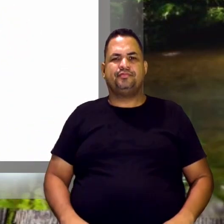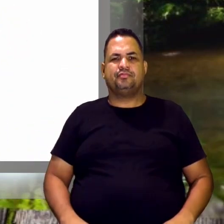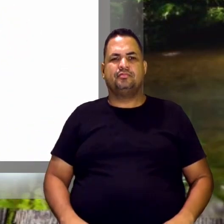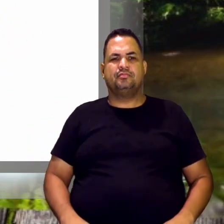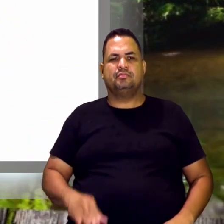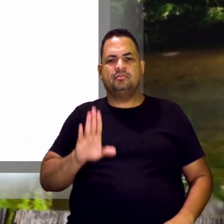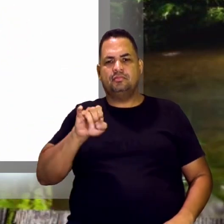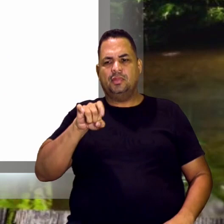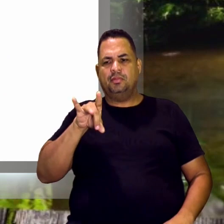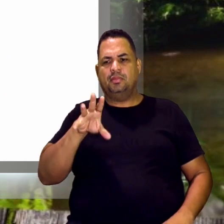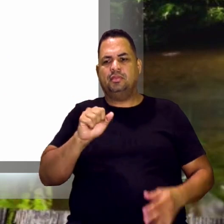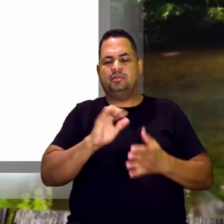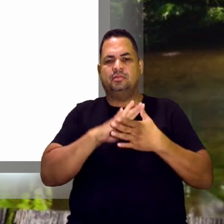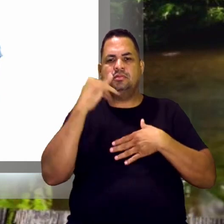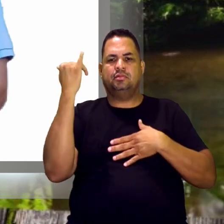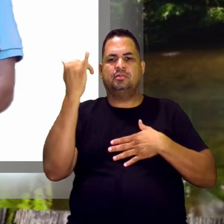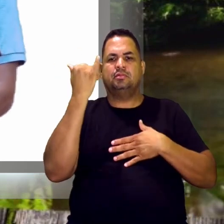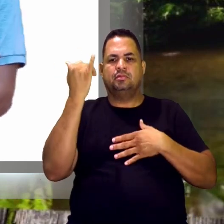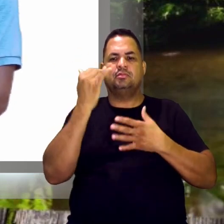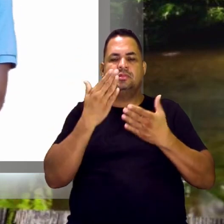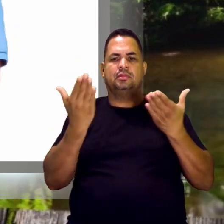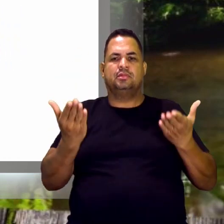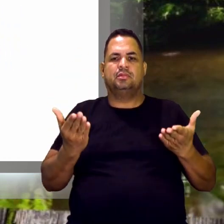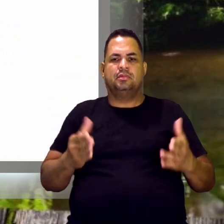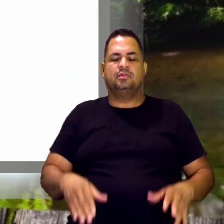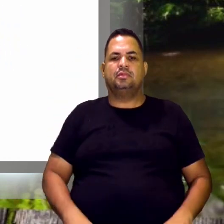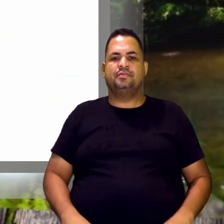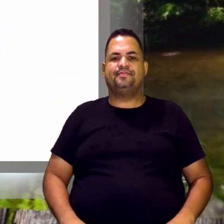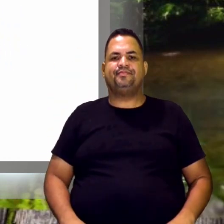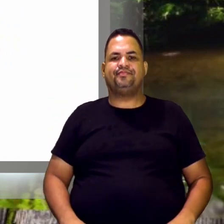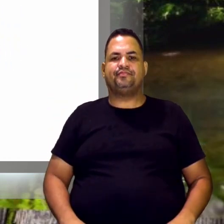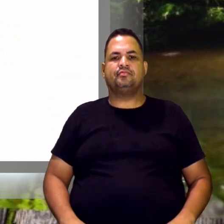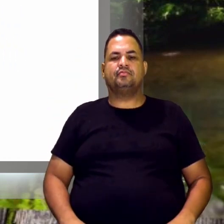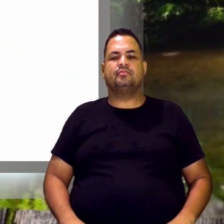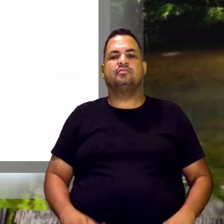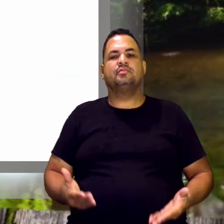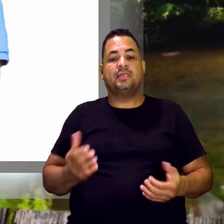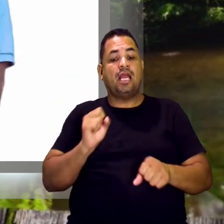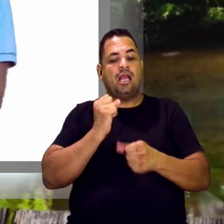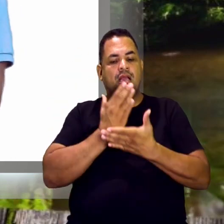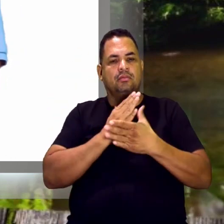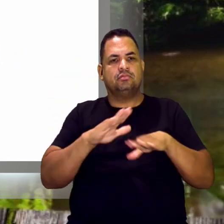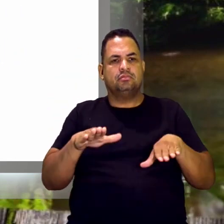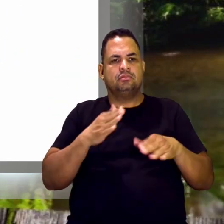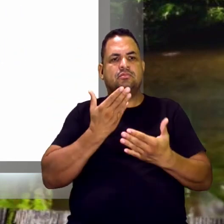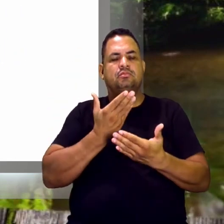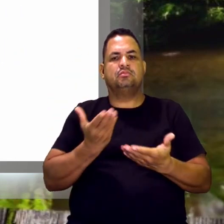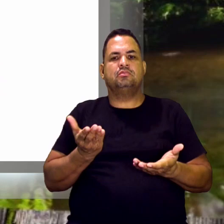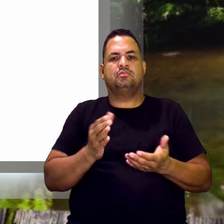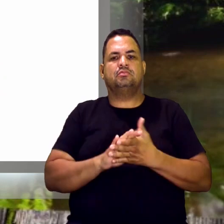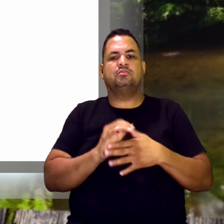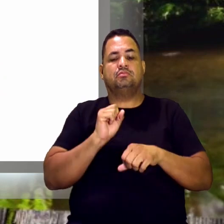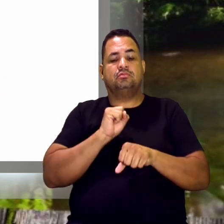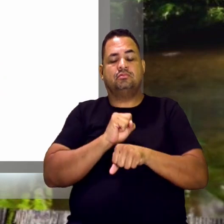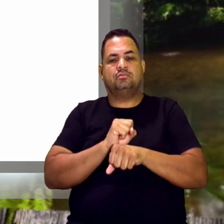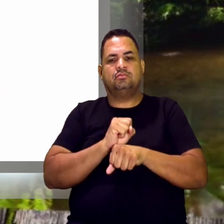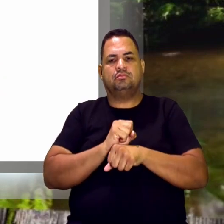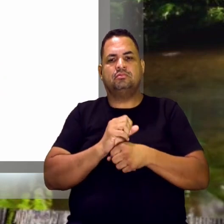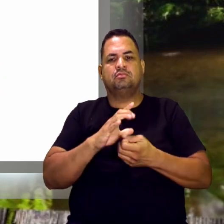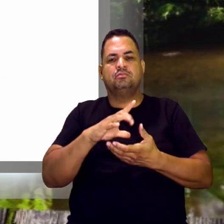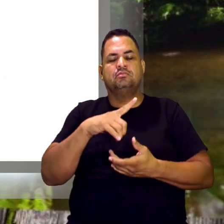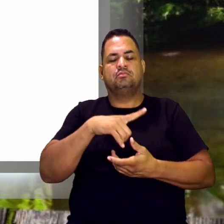membrana plasmática é bem mais importante do que você imagina, tá? A gente vai ficando por aqui nessa aula. Eu espero que você